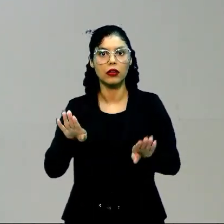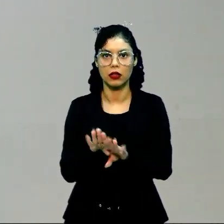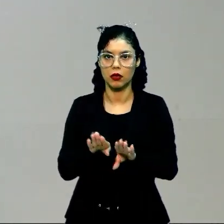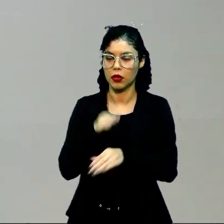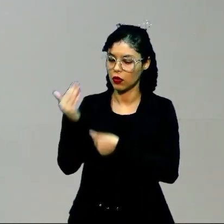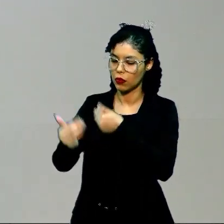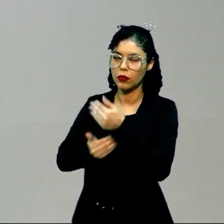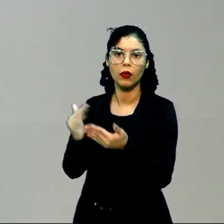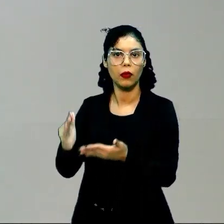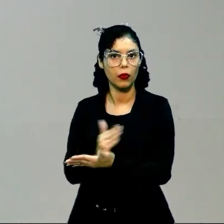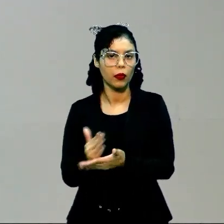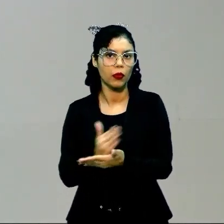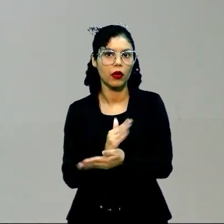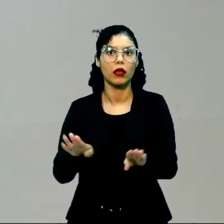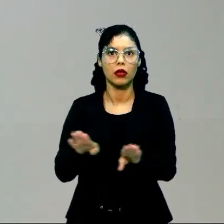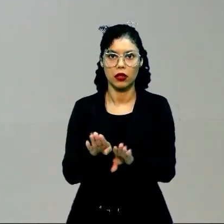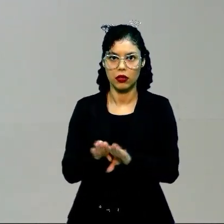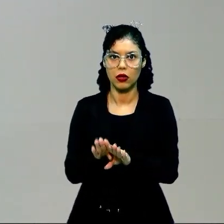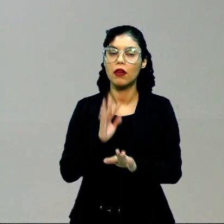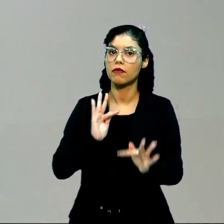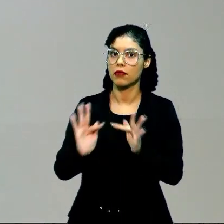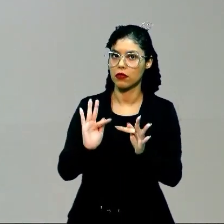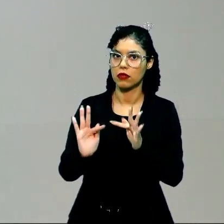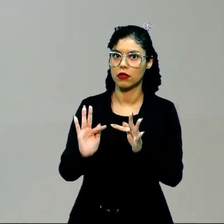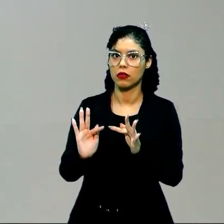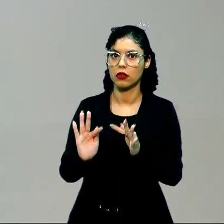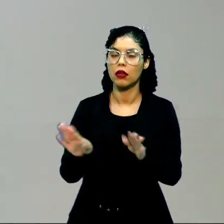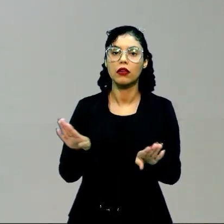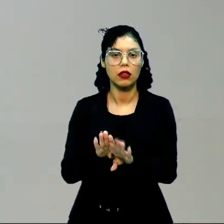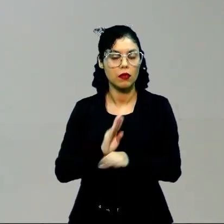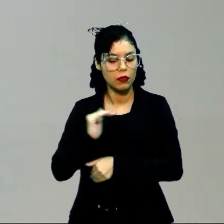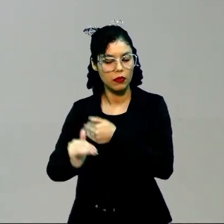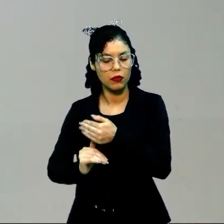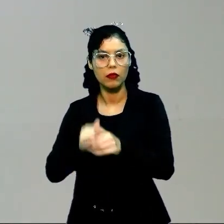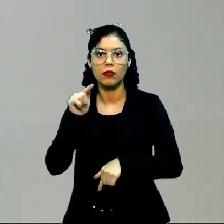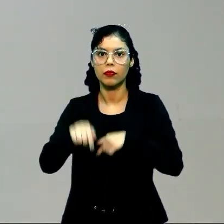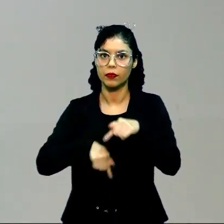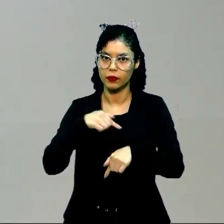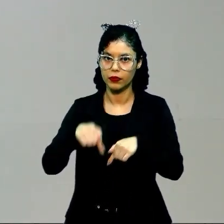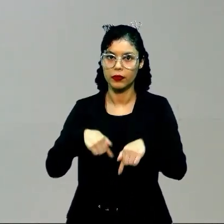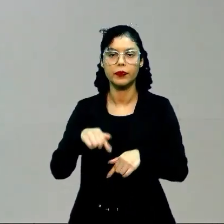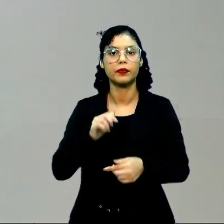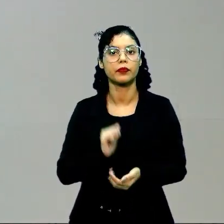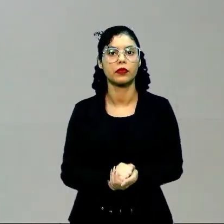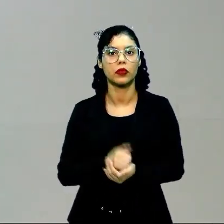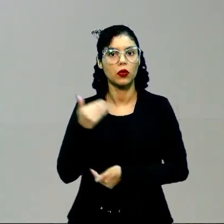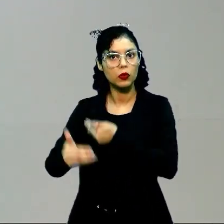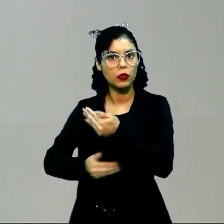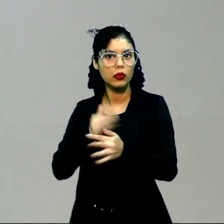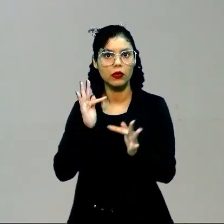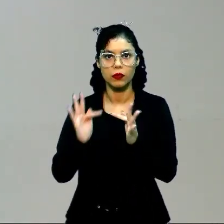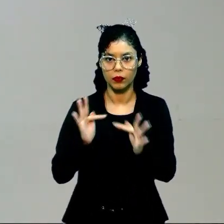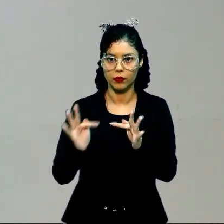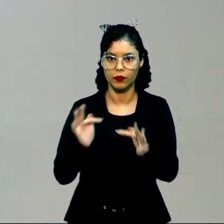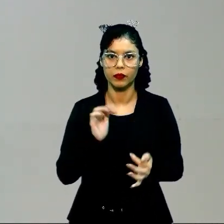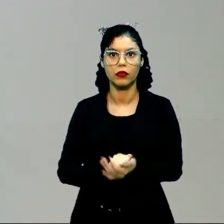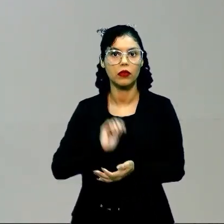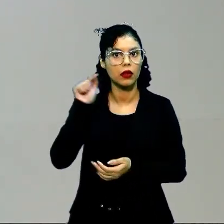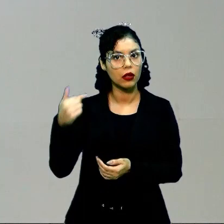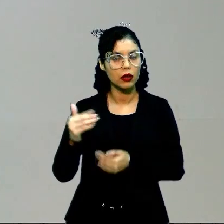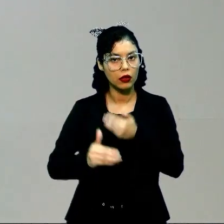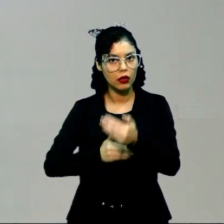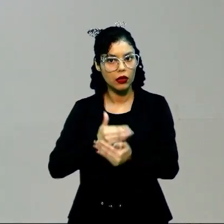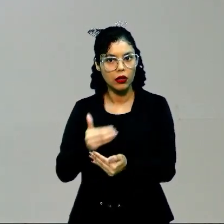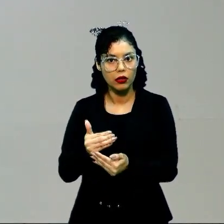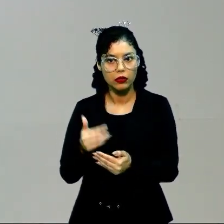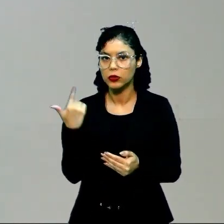alguns processos físicos e alguns processos químicos. Os processos físicos são aqueles processos